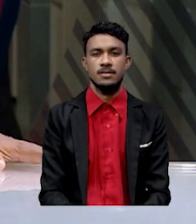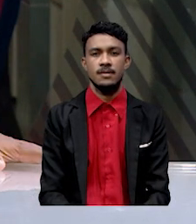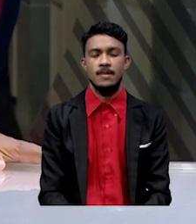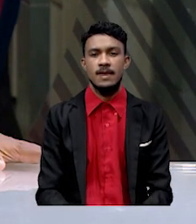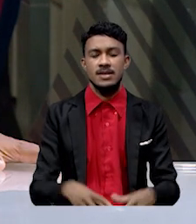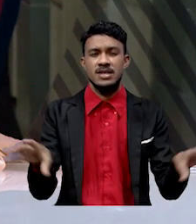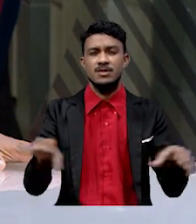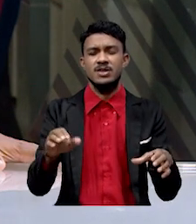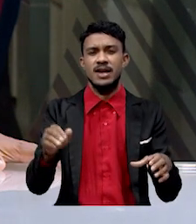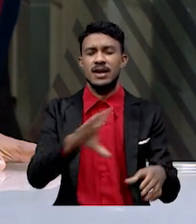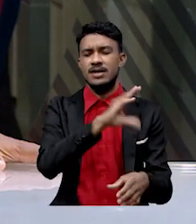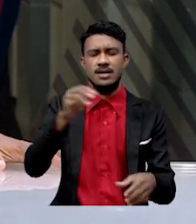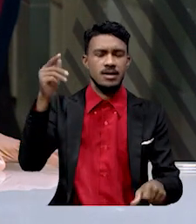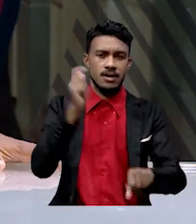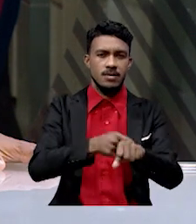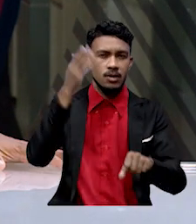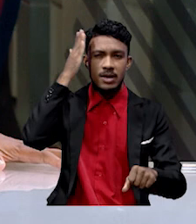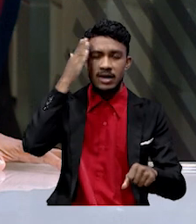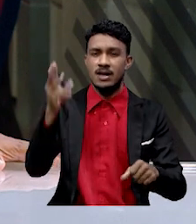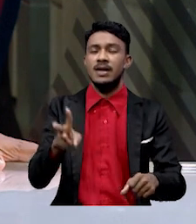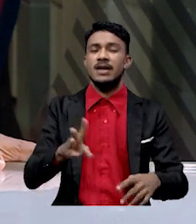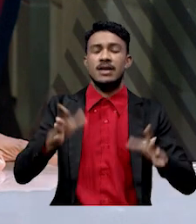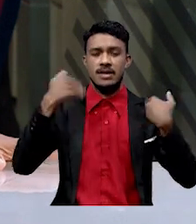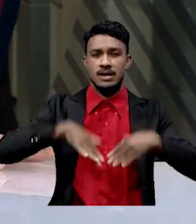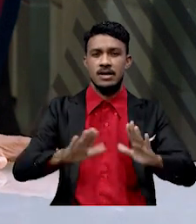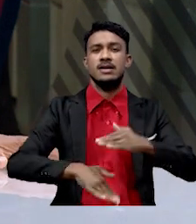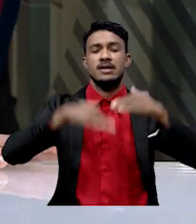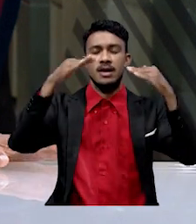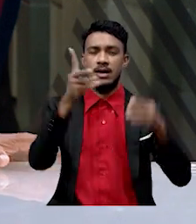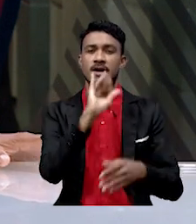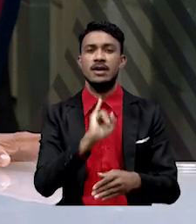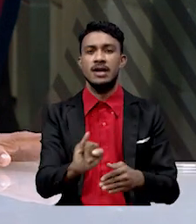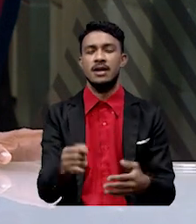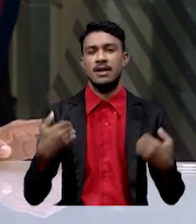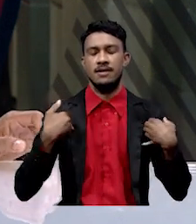Sistema alerta para saída tsunami foi instalado no município de Ili, Averiona.